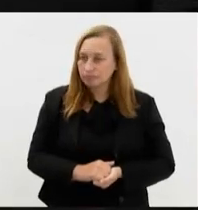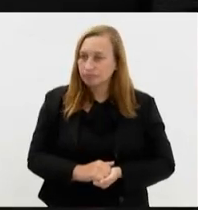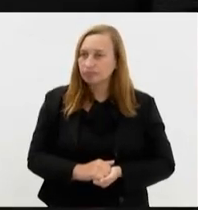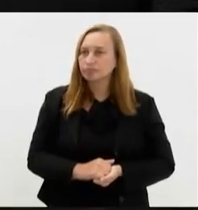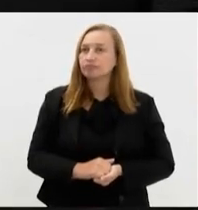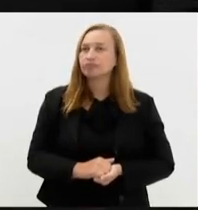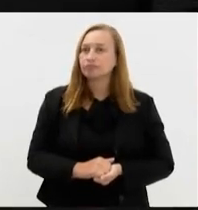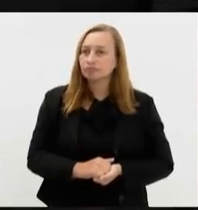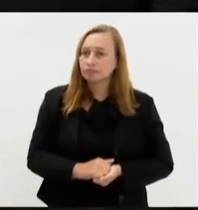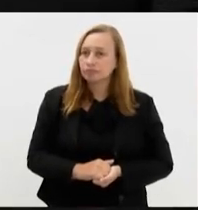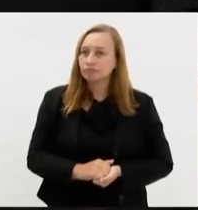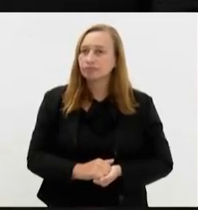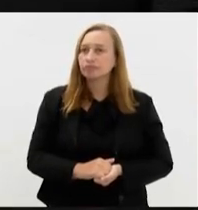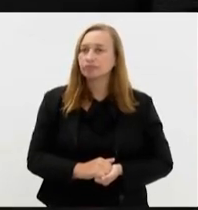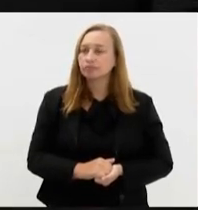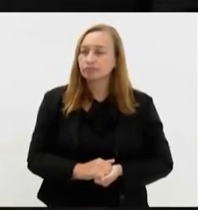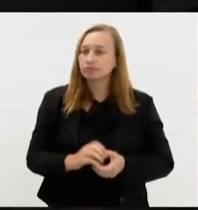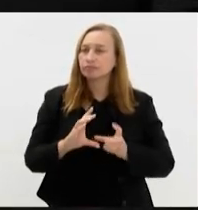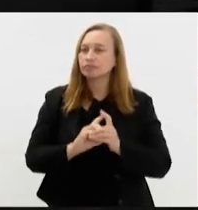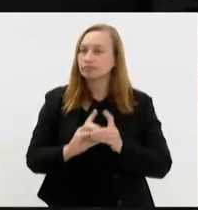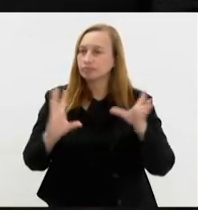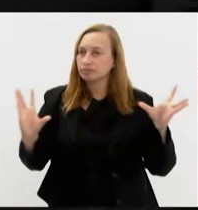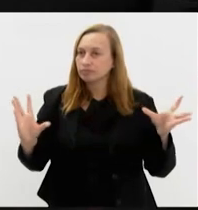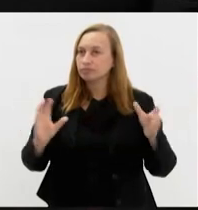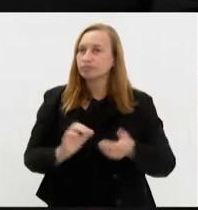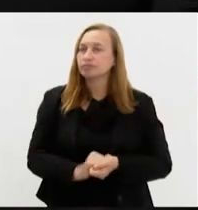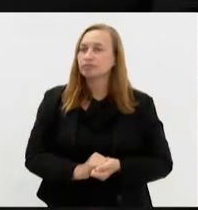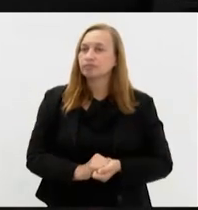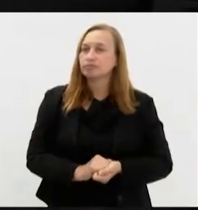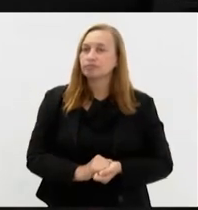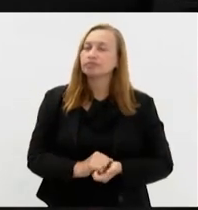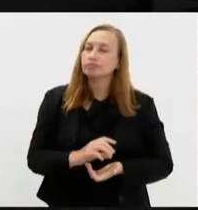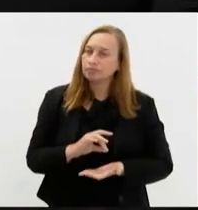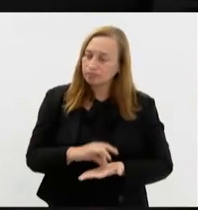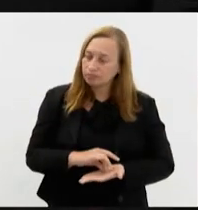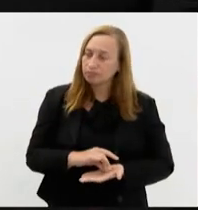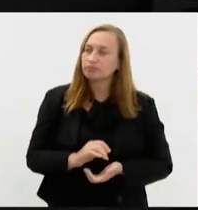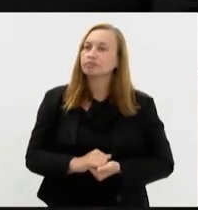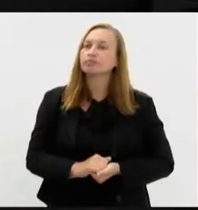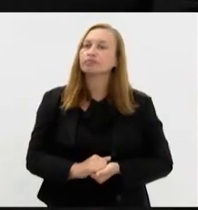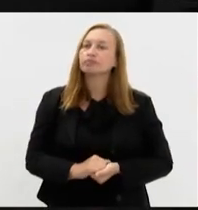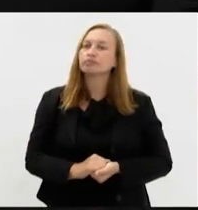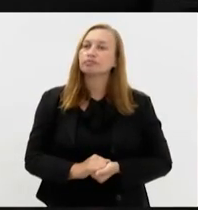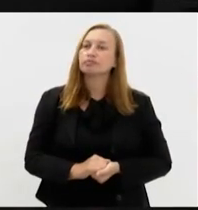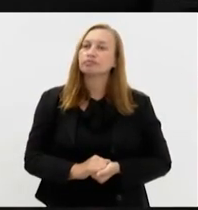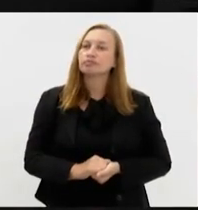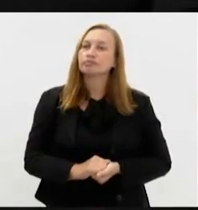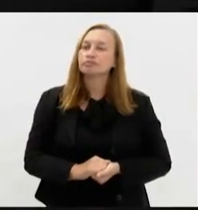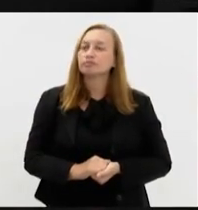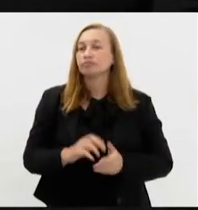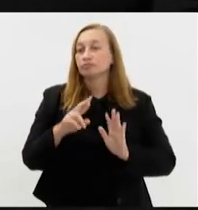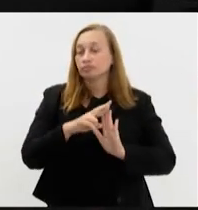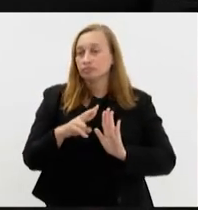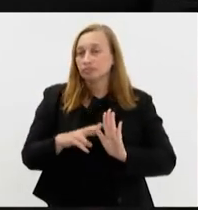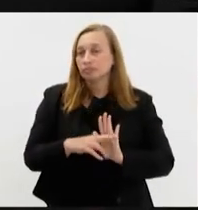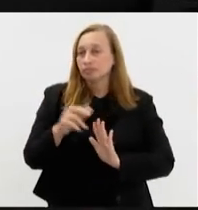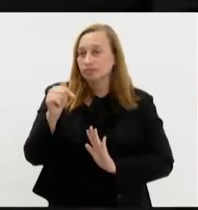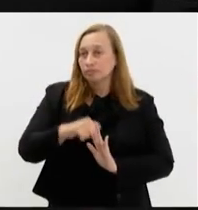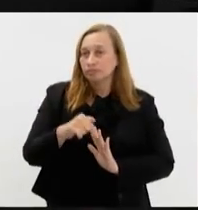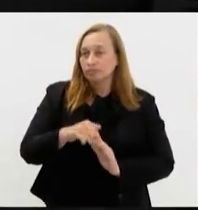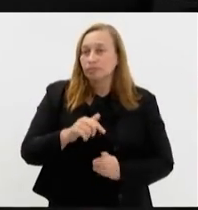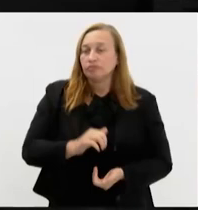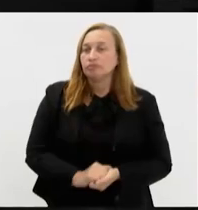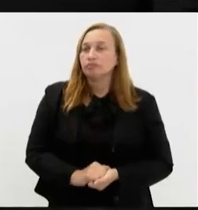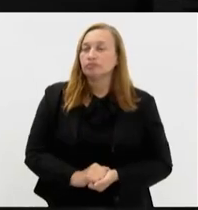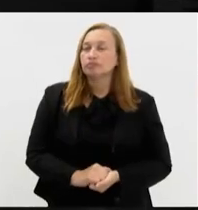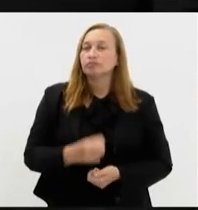decisória na garantia democrática e Como disse da Verdade né estabelece a normatização aqui resolutiva Como